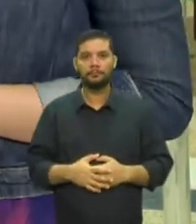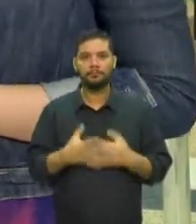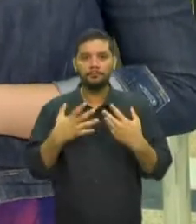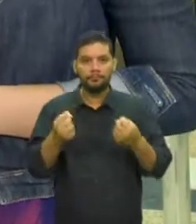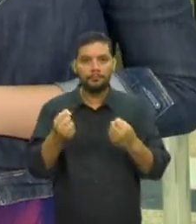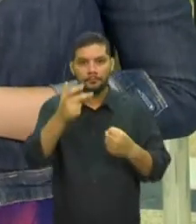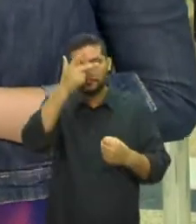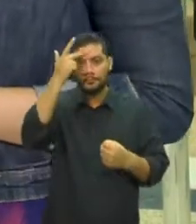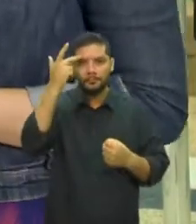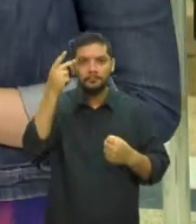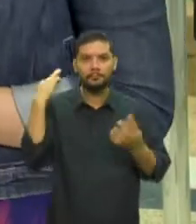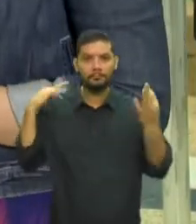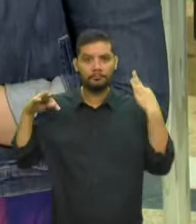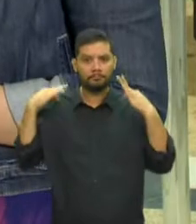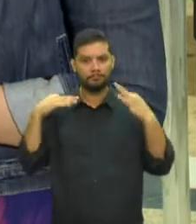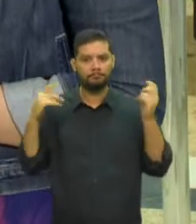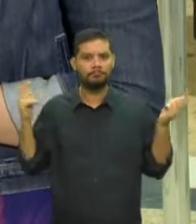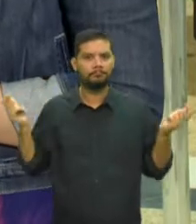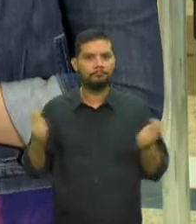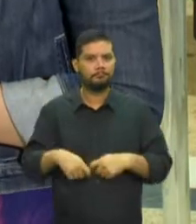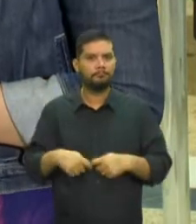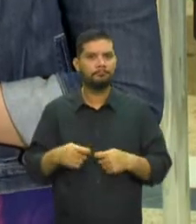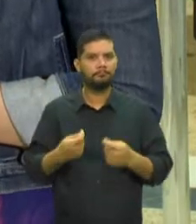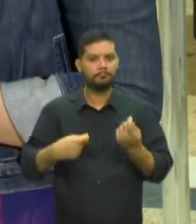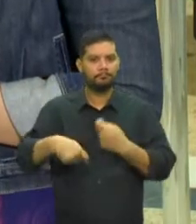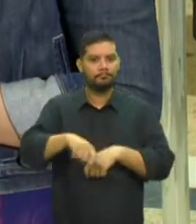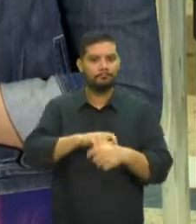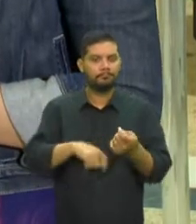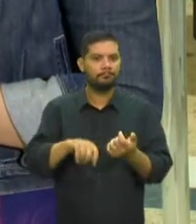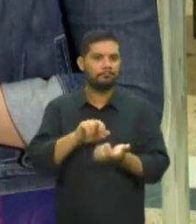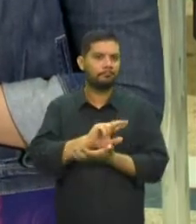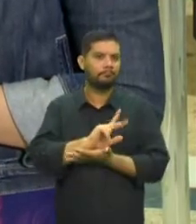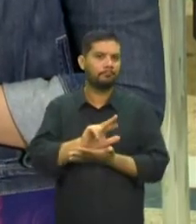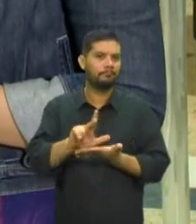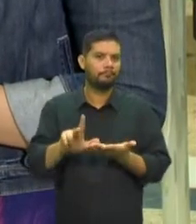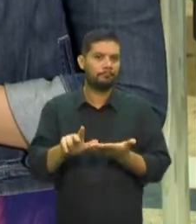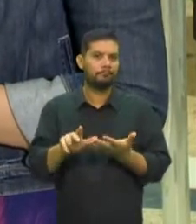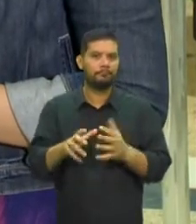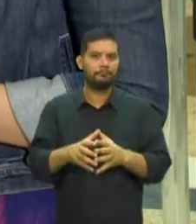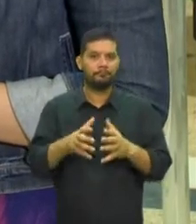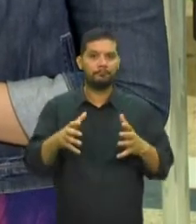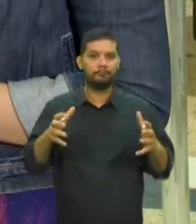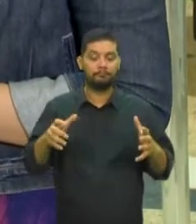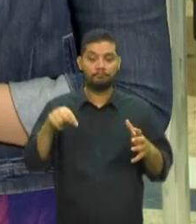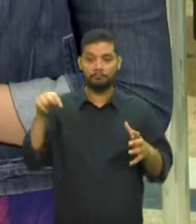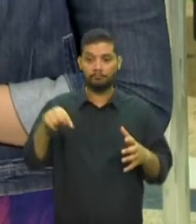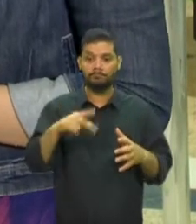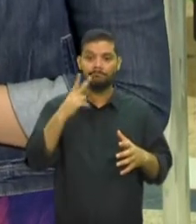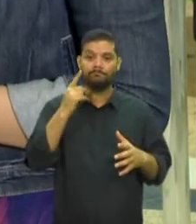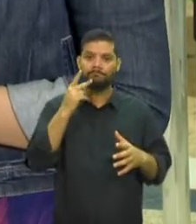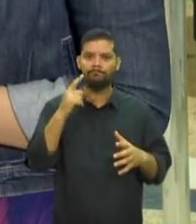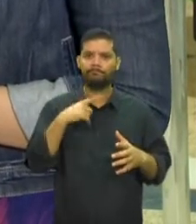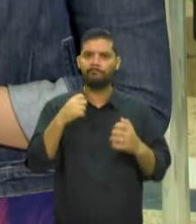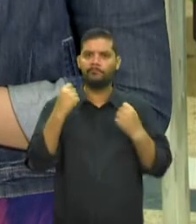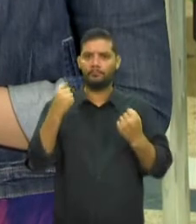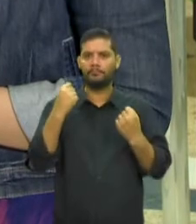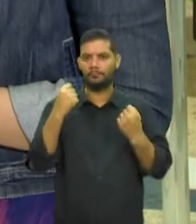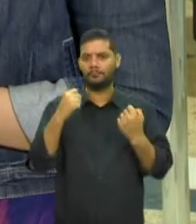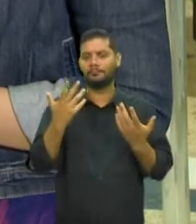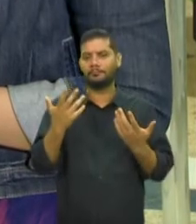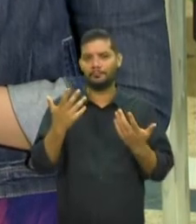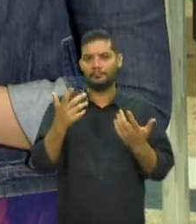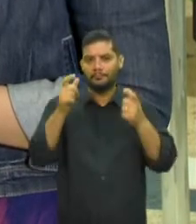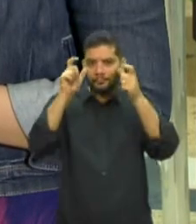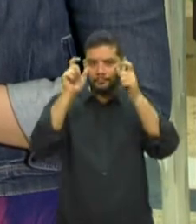O turismo é uma excelente oportunidade de negócios. A cidade tem atrativos muito fortes. É uma